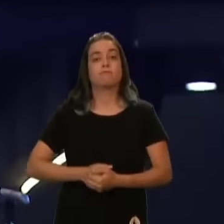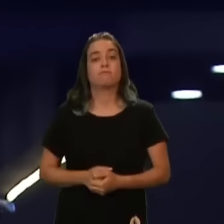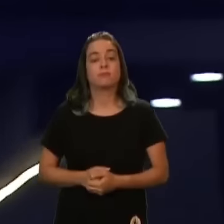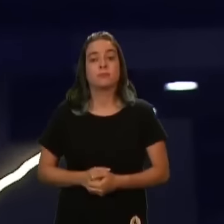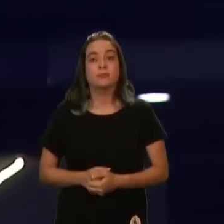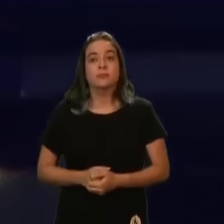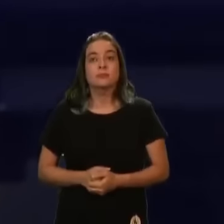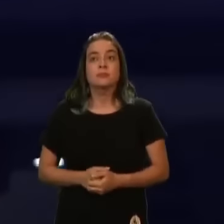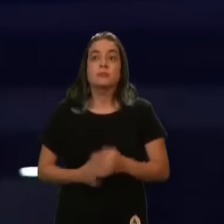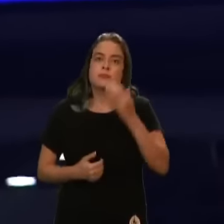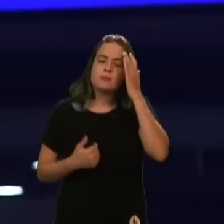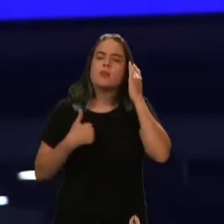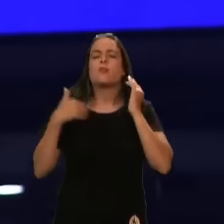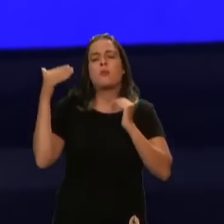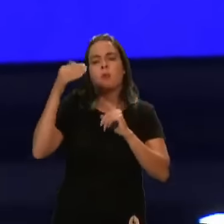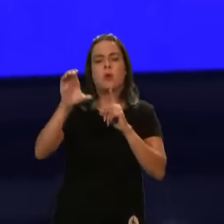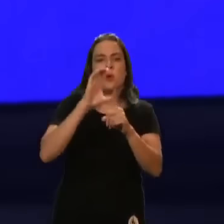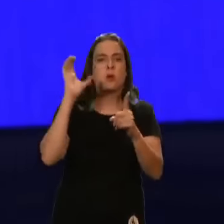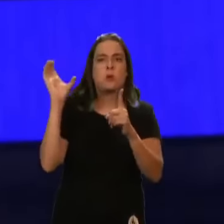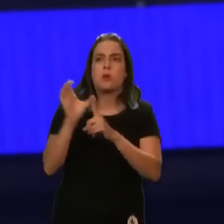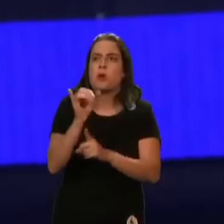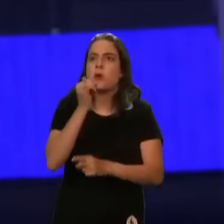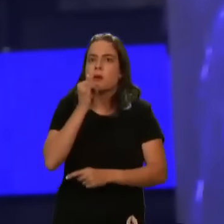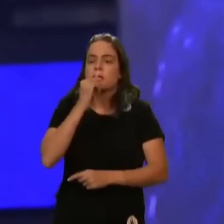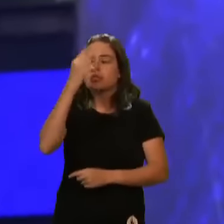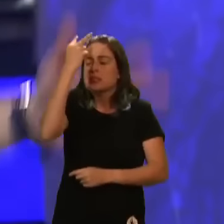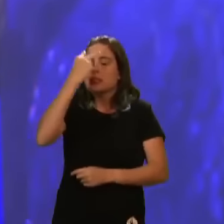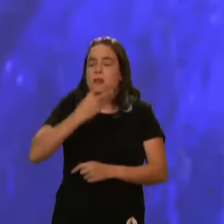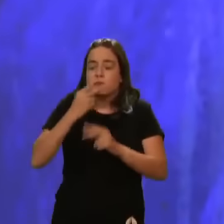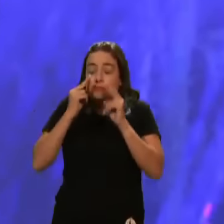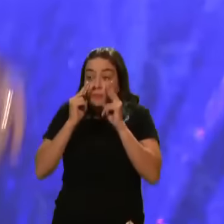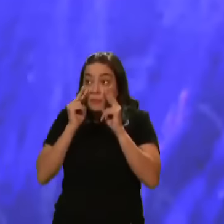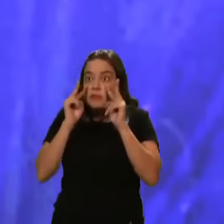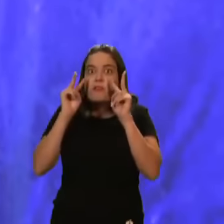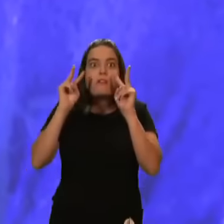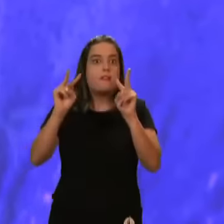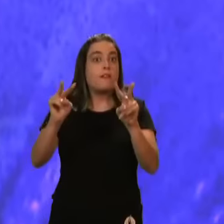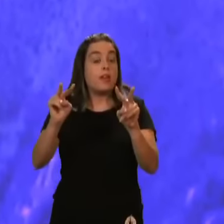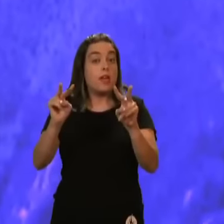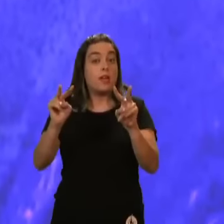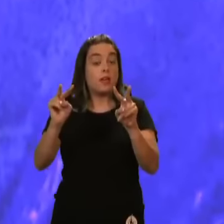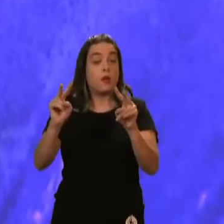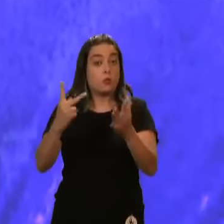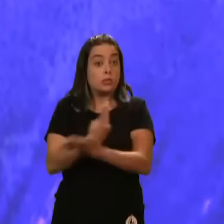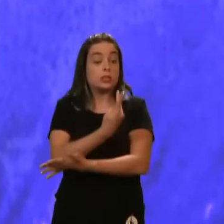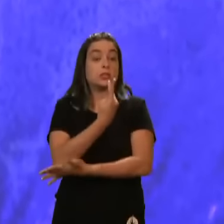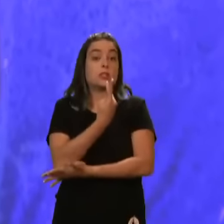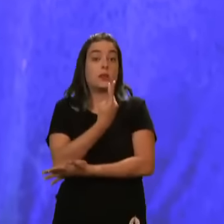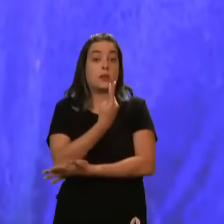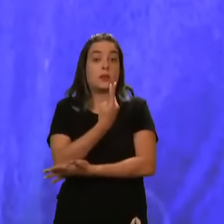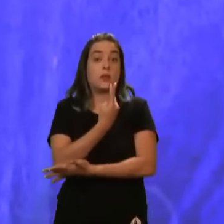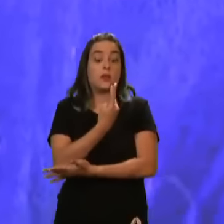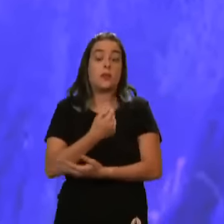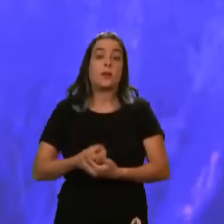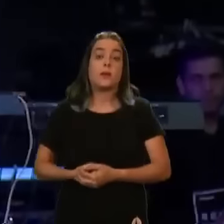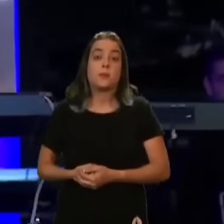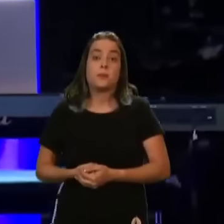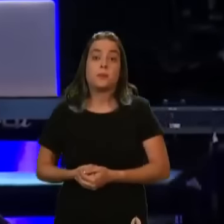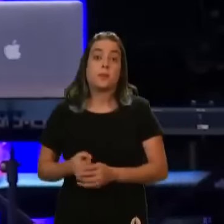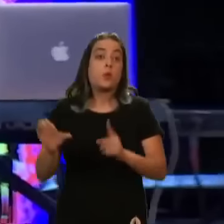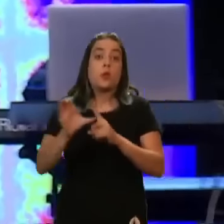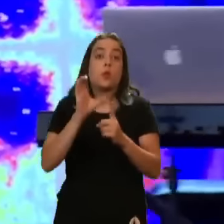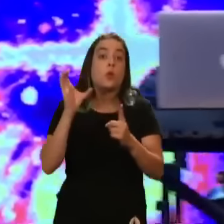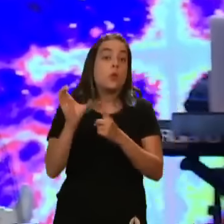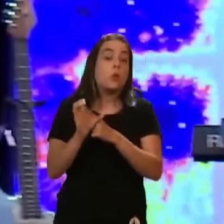Eu já fui em culto que eu vi muitos cegos vindo, voltarem a ver. Eu já fui em culto onde o